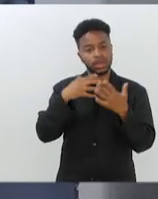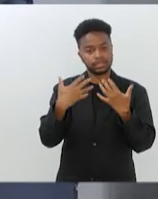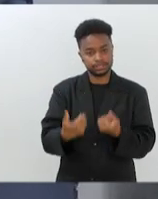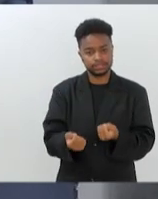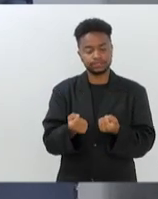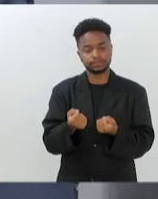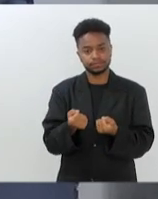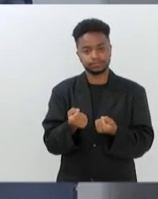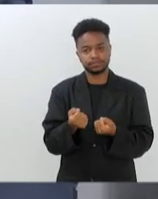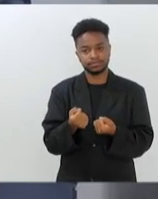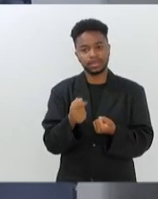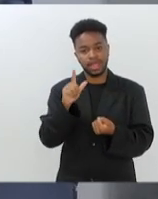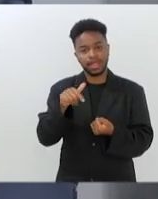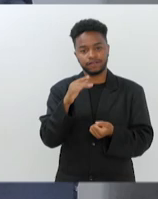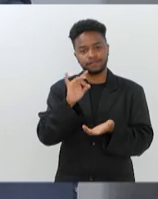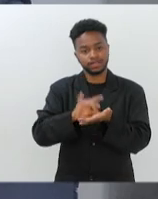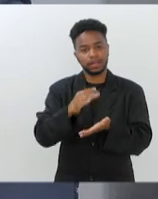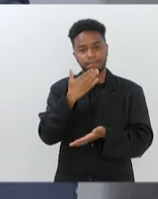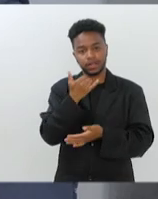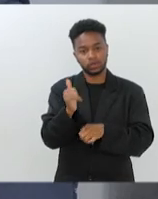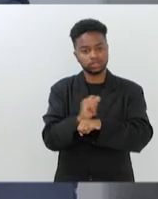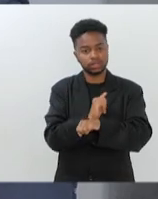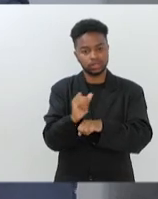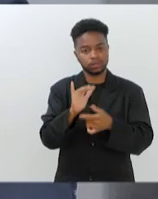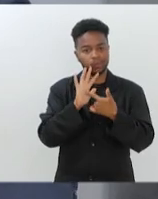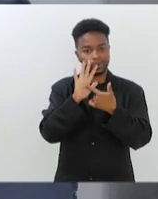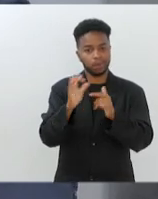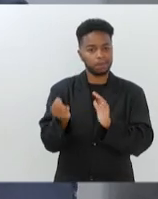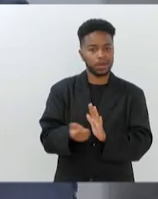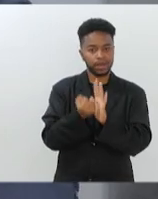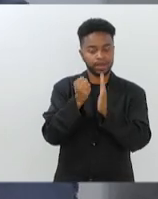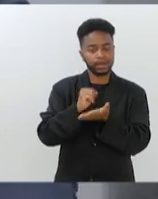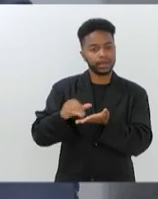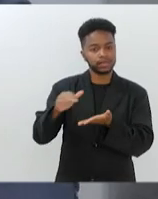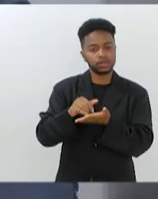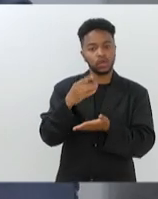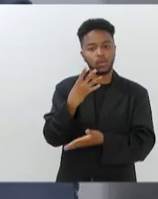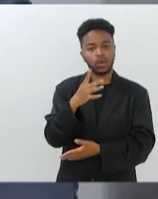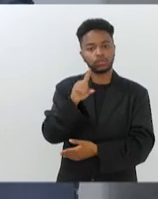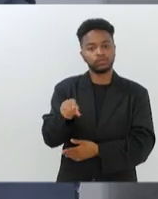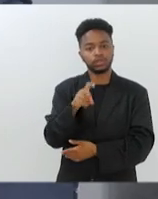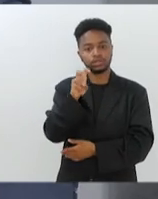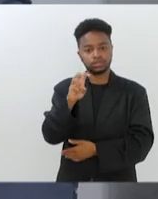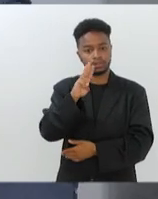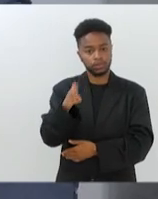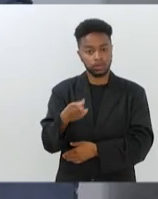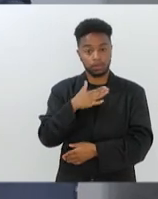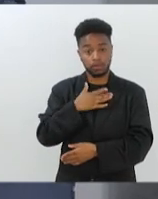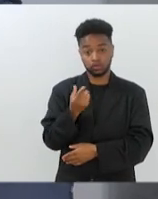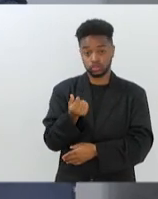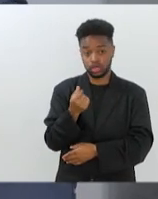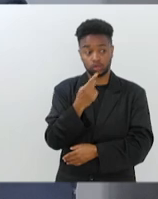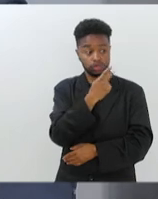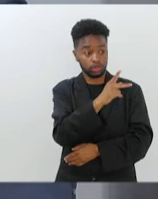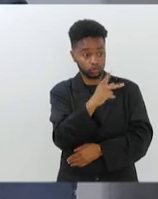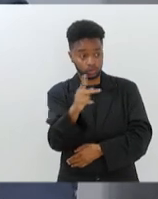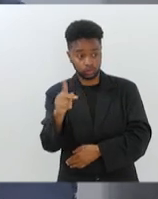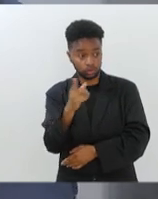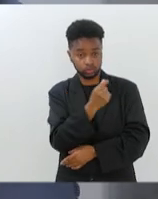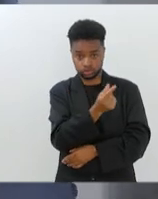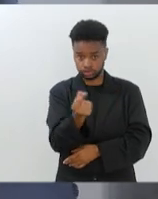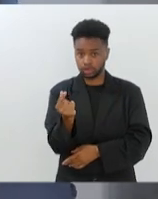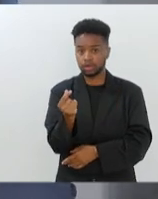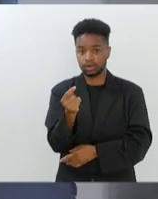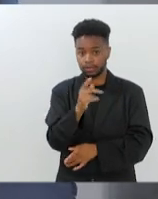essa é a melhor técnica de exibir a marca cedi gastando 4,5 milhões me do meu dinheiro do seu do dinheiro do Val do